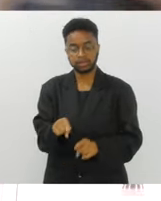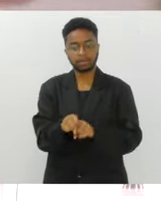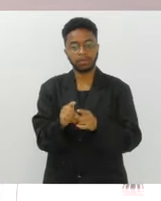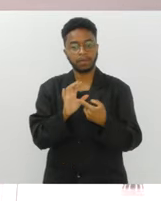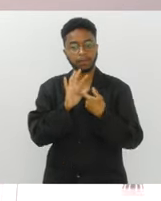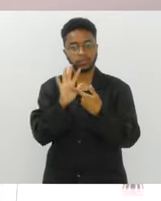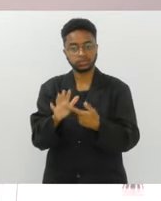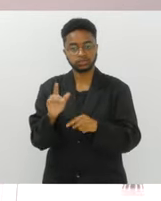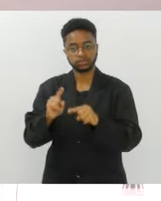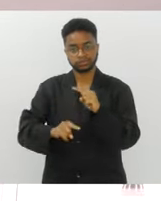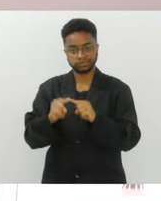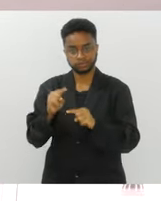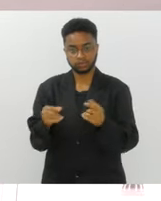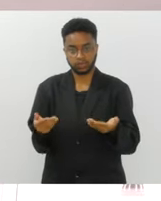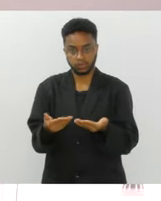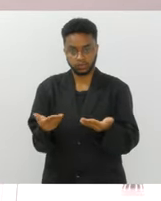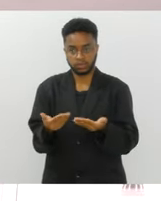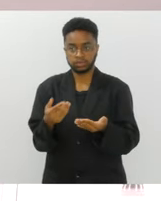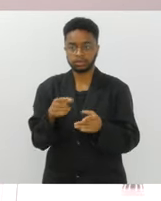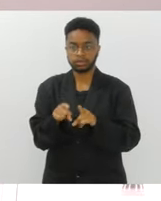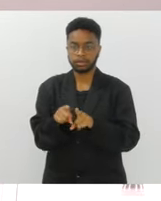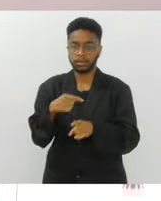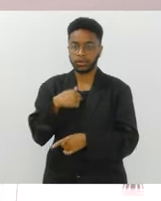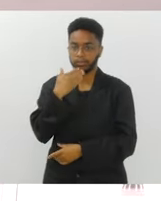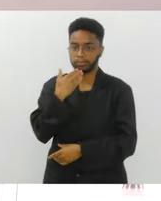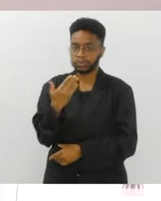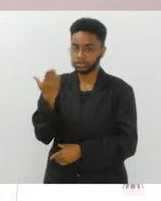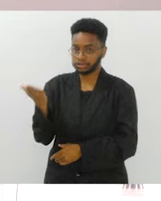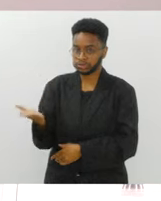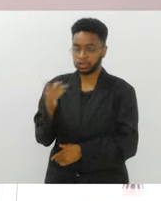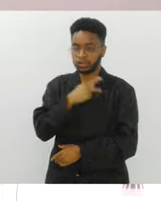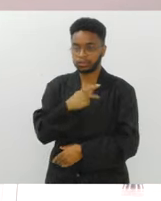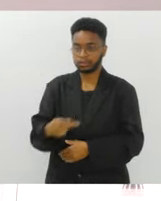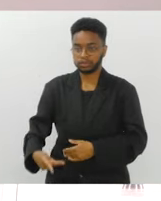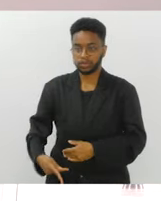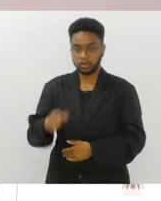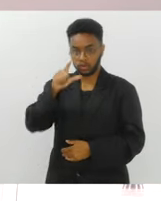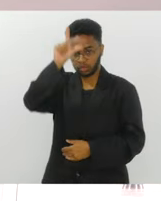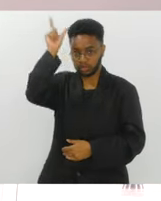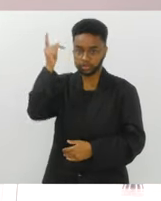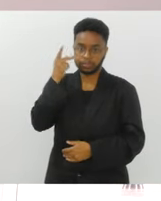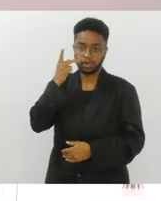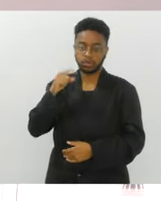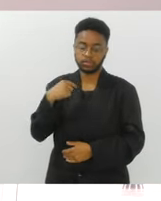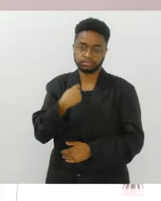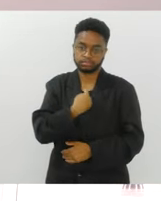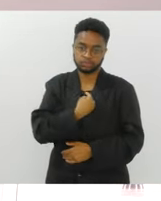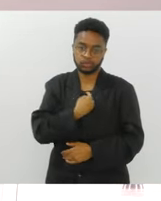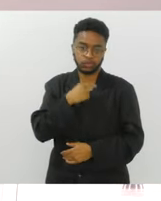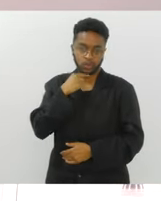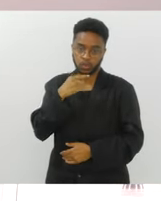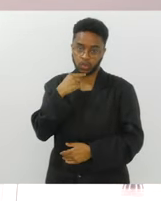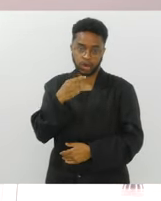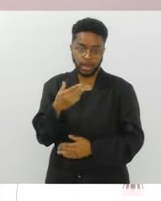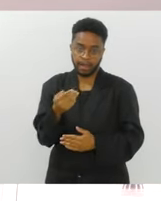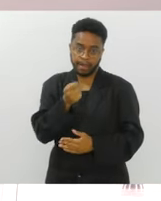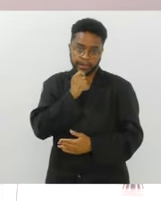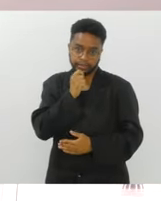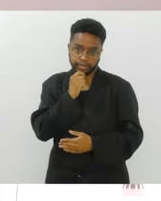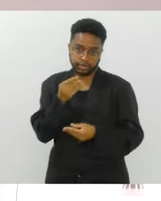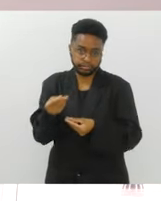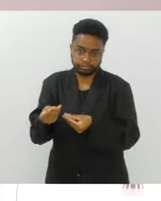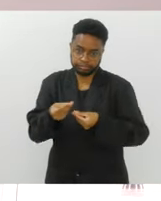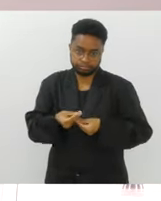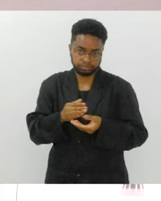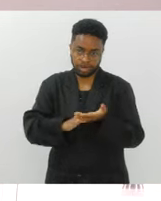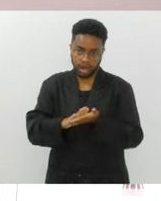apresentou esse material aqui, vou até pedir para o presidente Luiz Paulo, a gente ainda não teve acesso, a agência não teve acesso